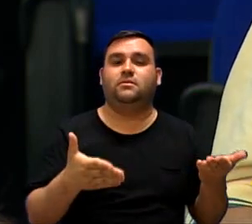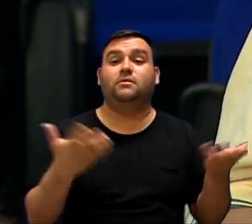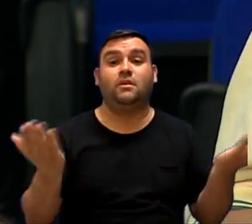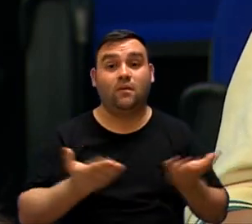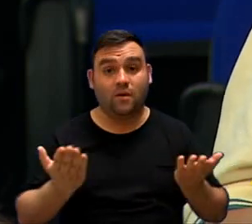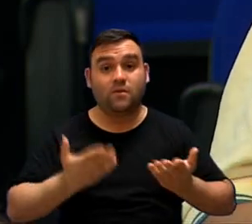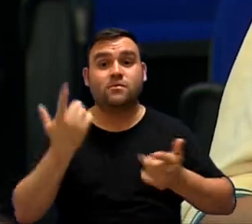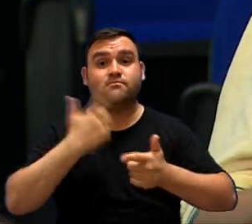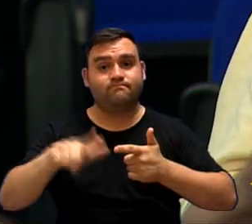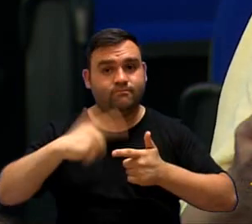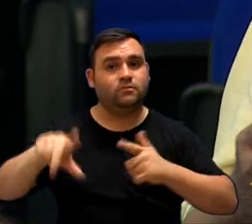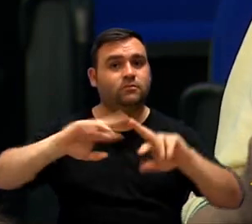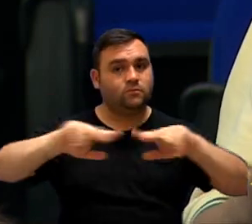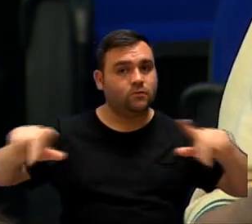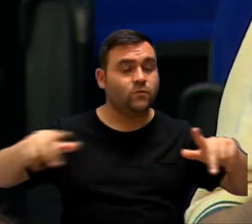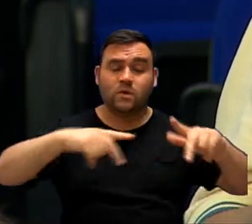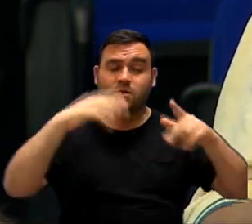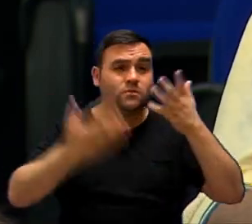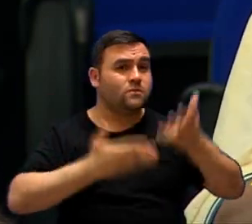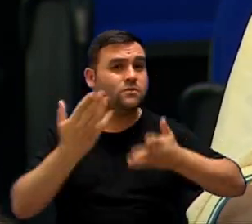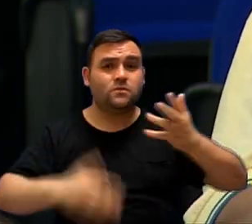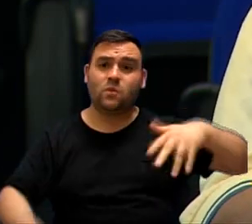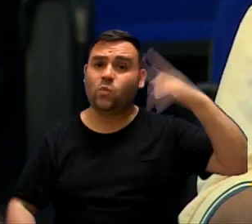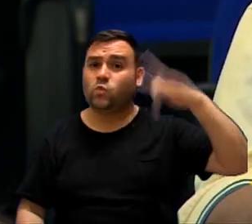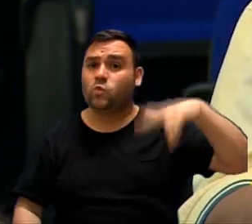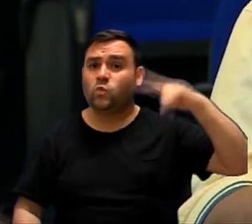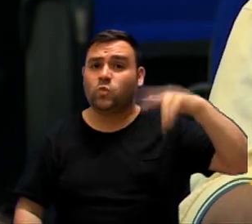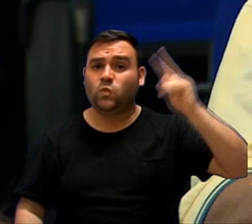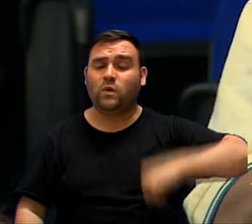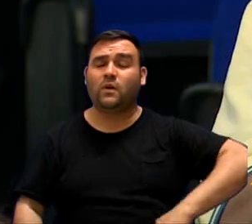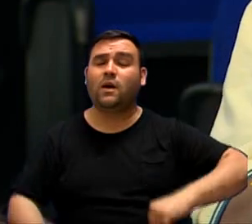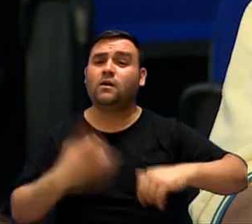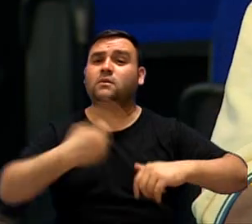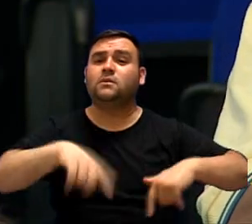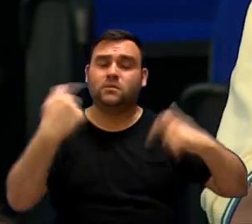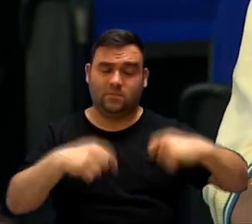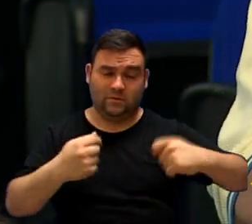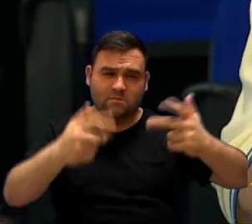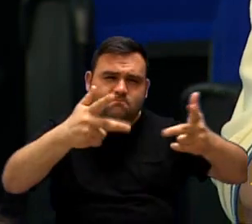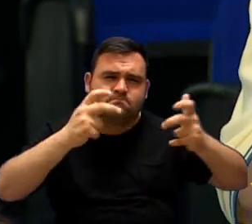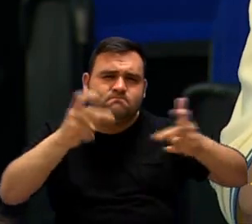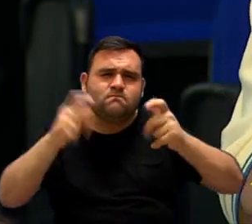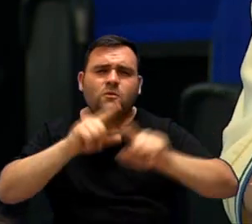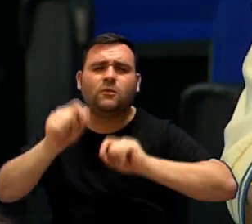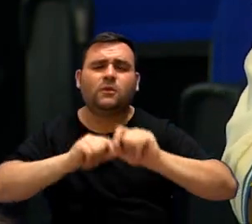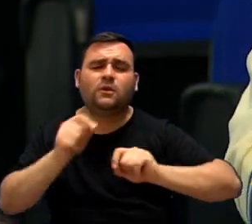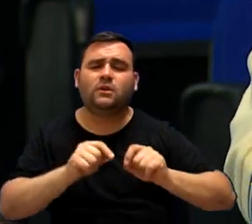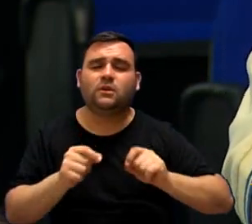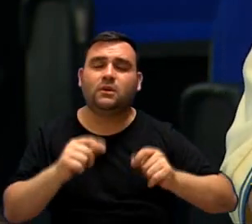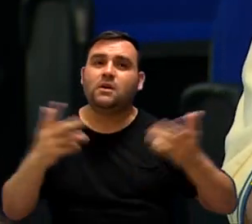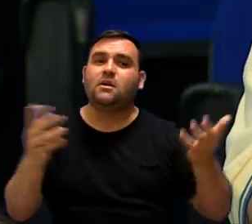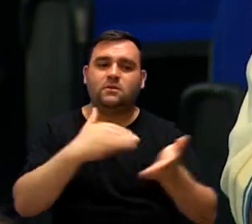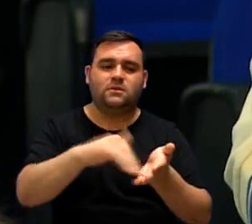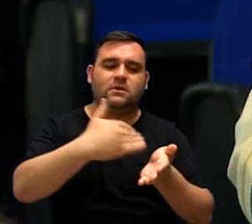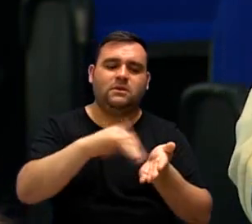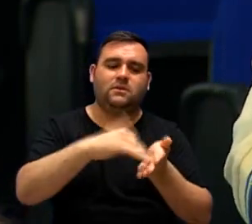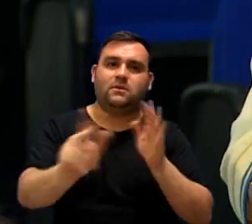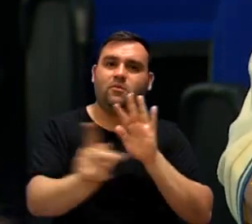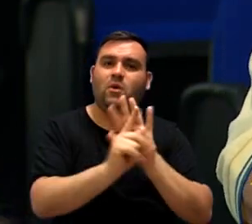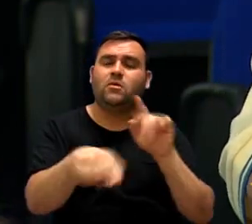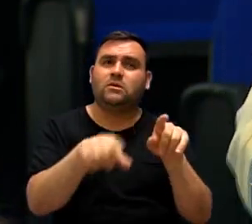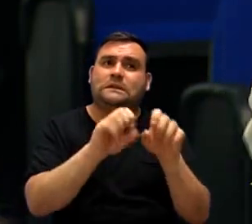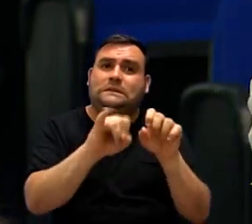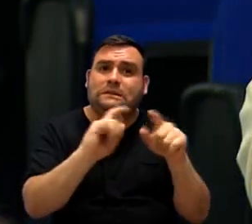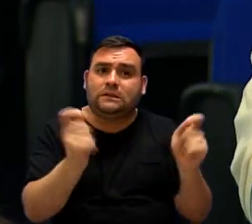problemas desse tamanho que nunca são tratados. A gente precisaria, ao receber, que o secretário,